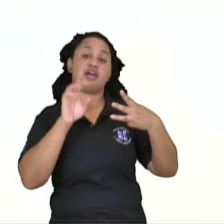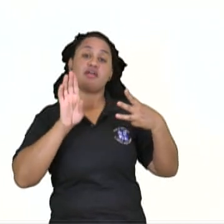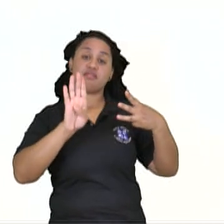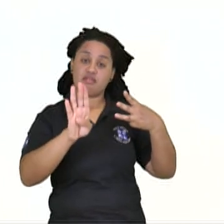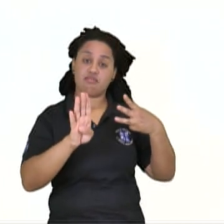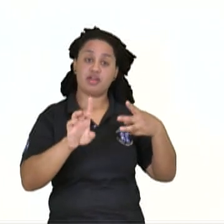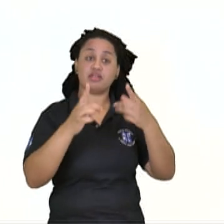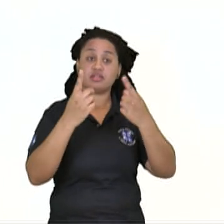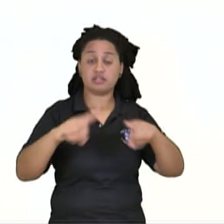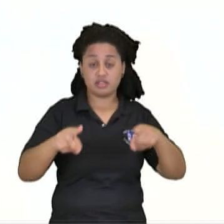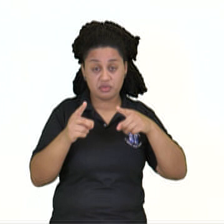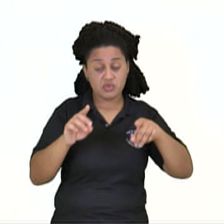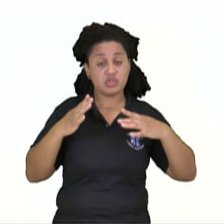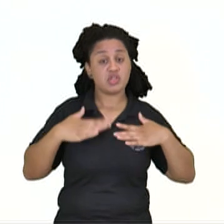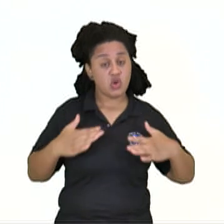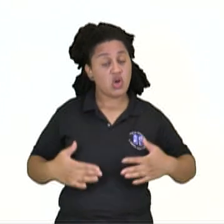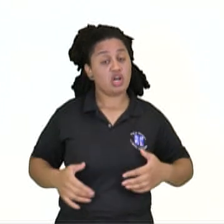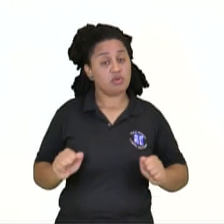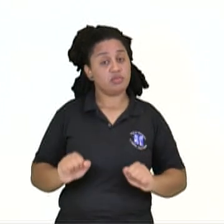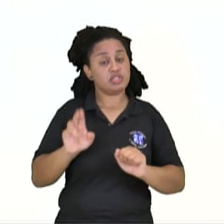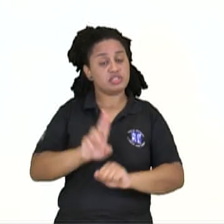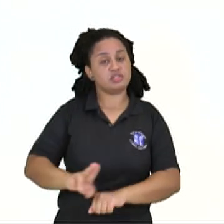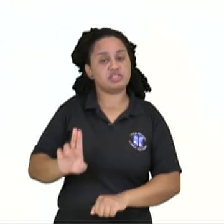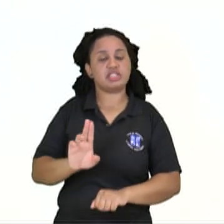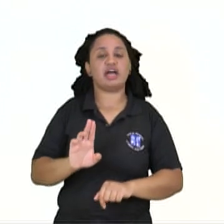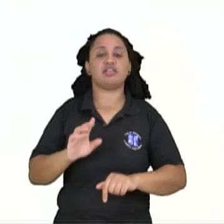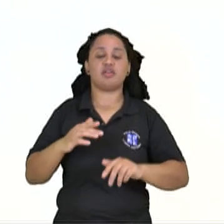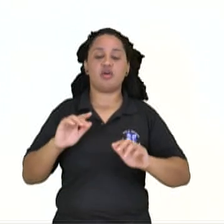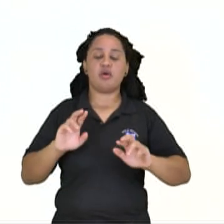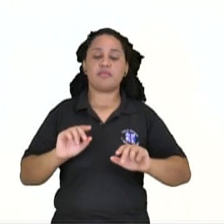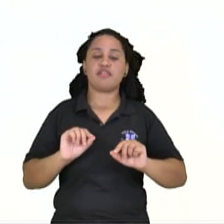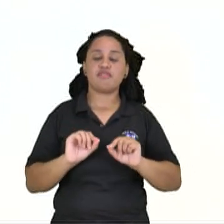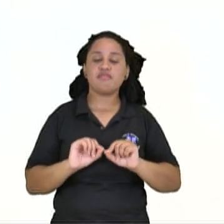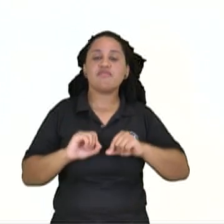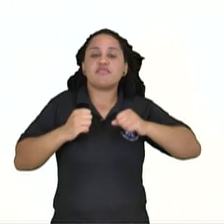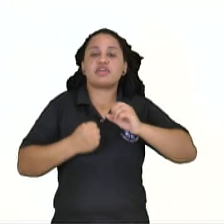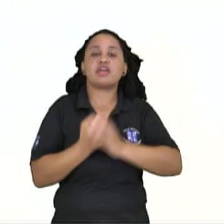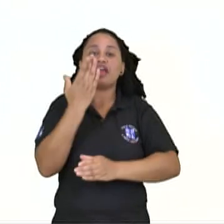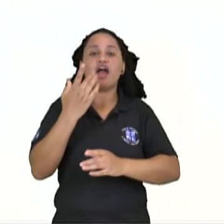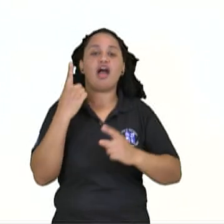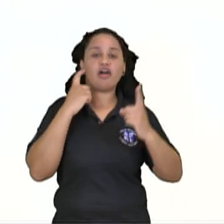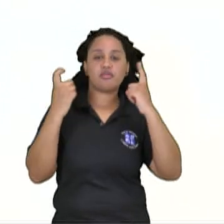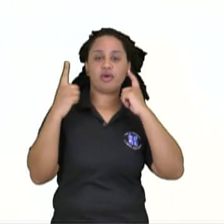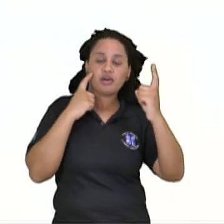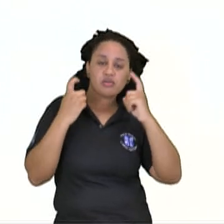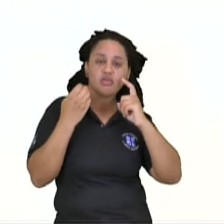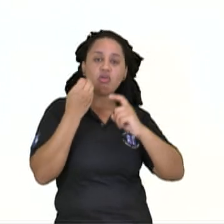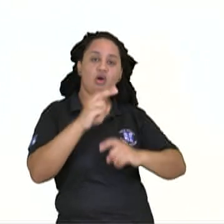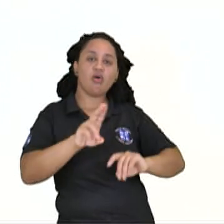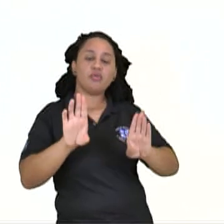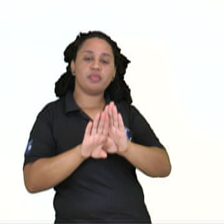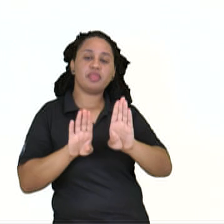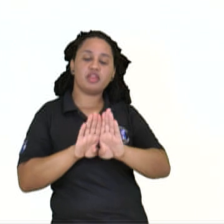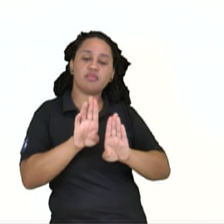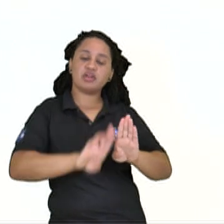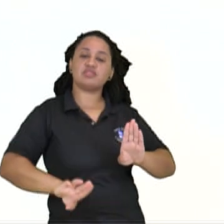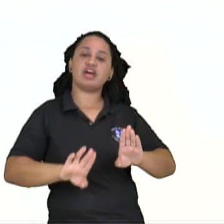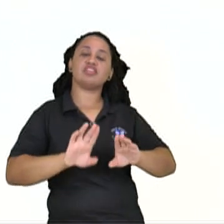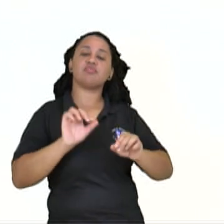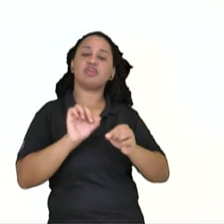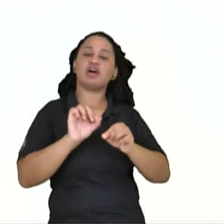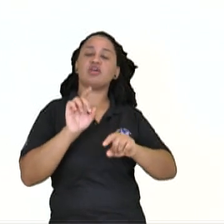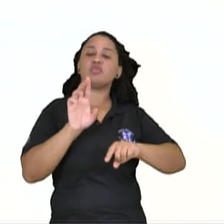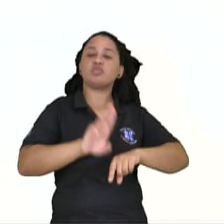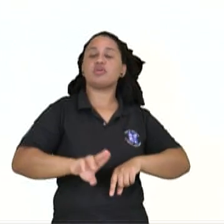na música, o corpo pode ser a fonte sonora ou pode ser usado para manusear